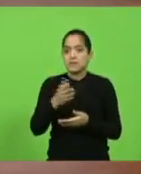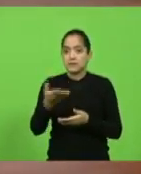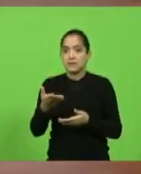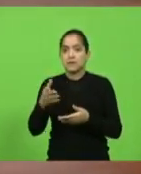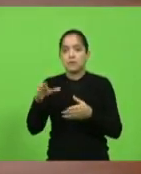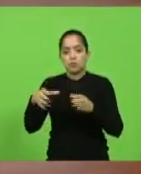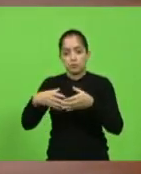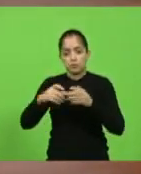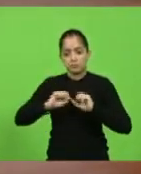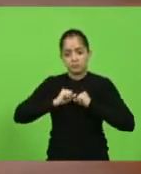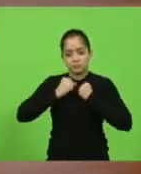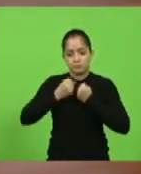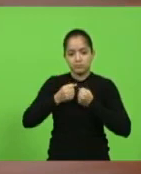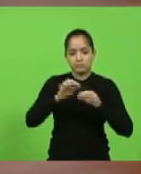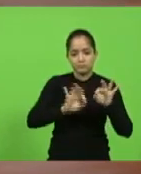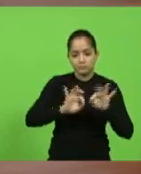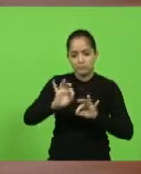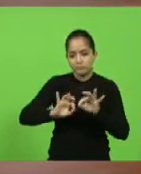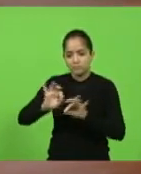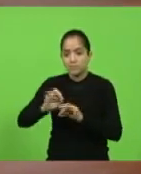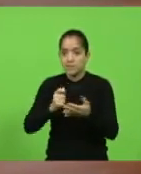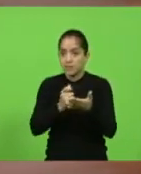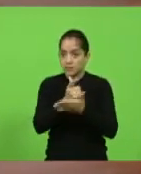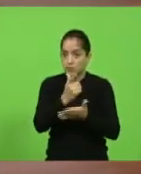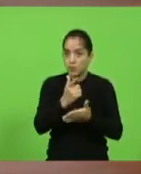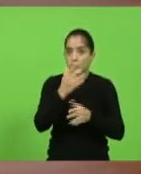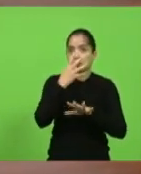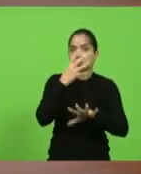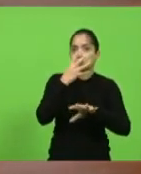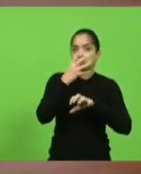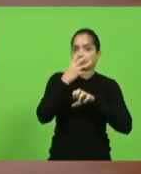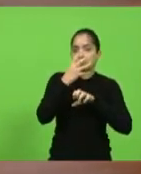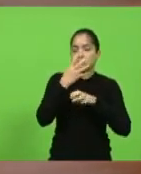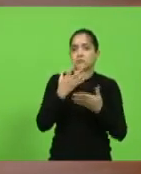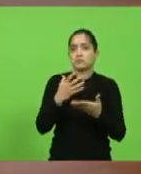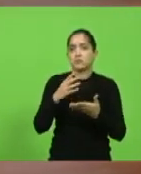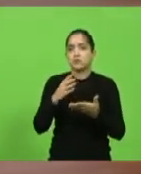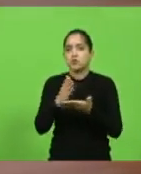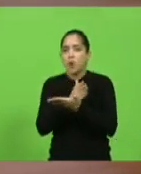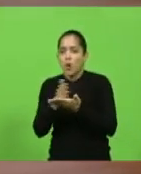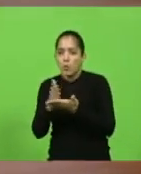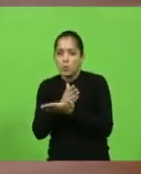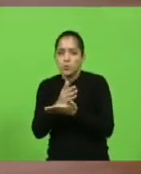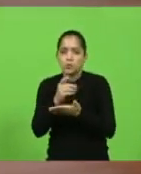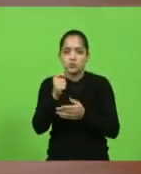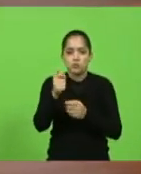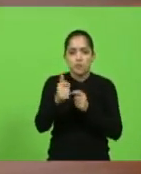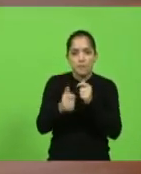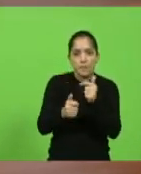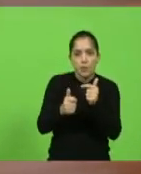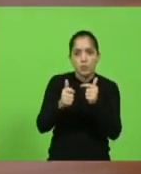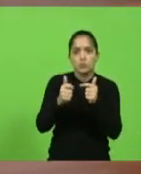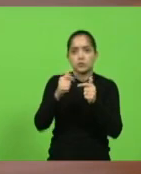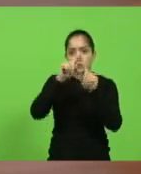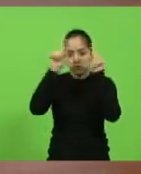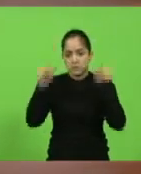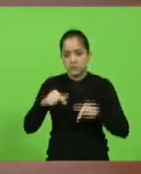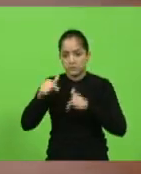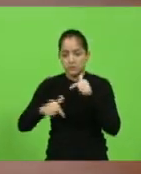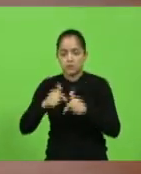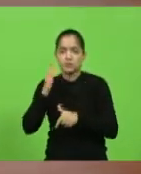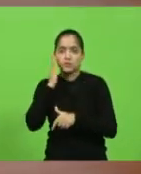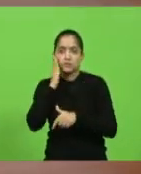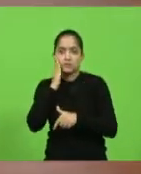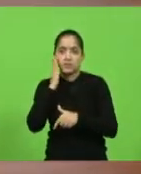tenta construir de que a compra dos respiradores era de conhecimento apenas de alguns poucos servidores da Secretaria de Estado da Saúde, não